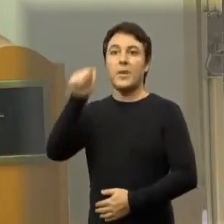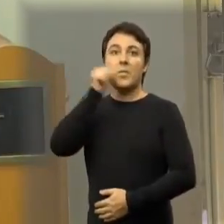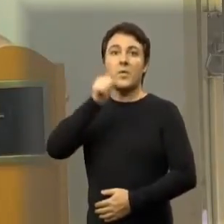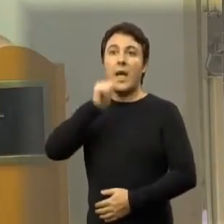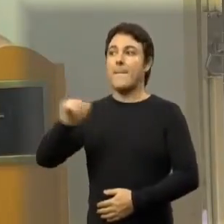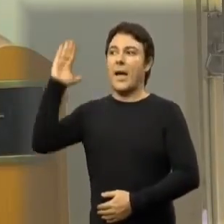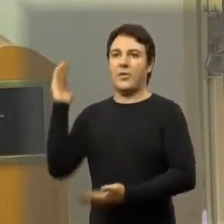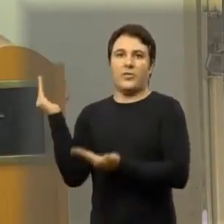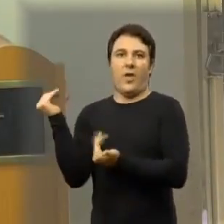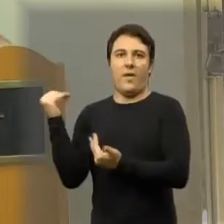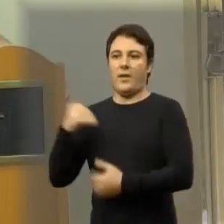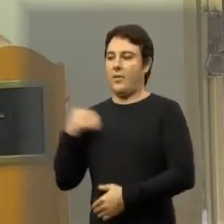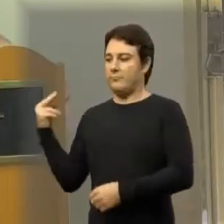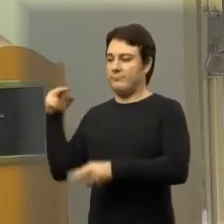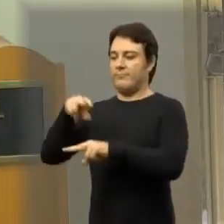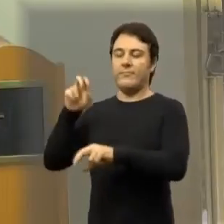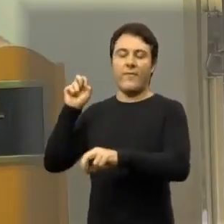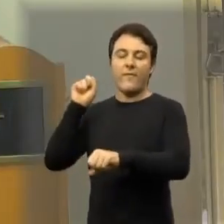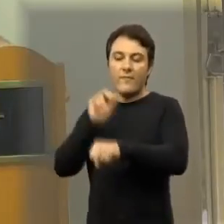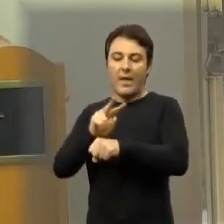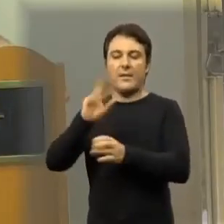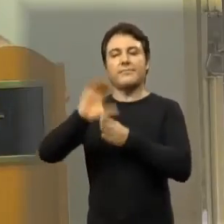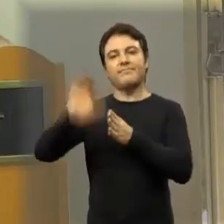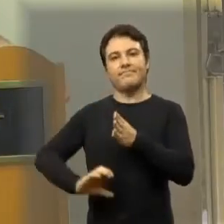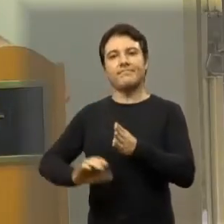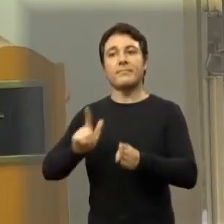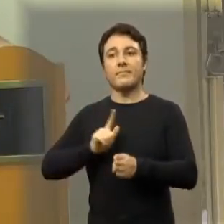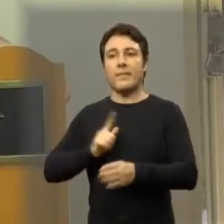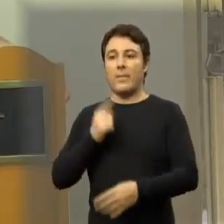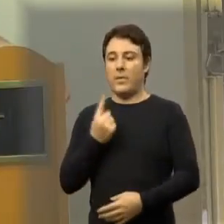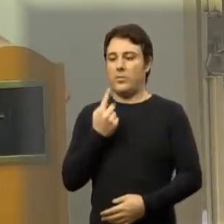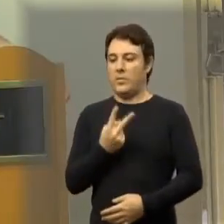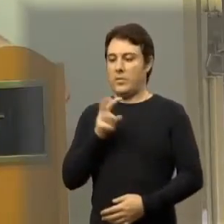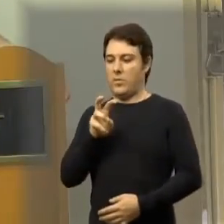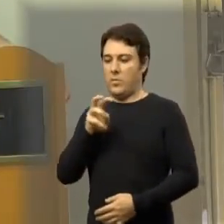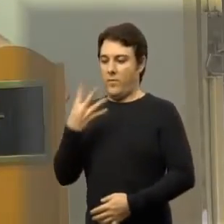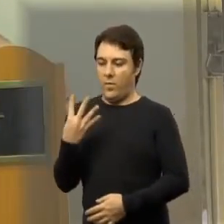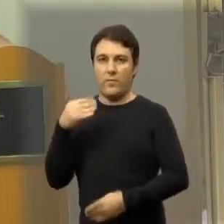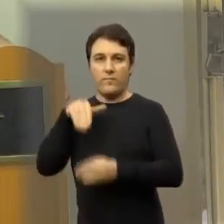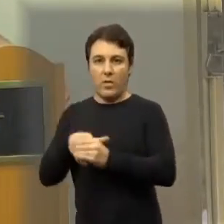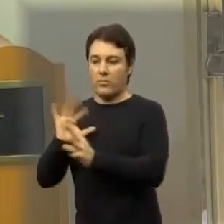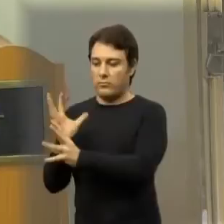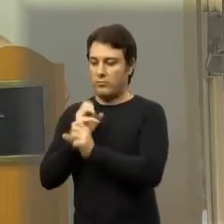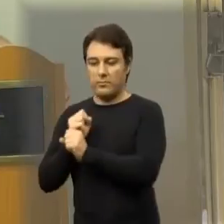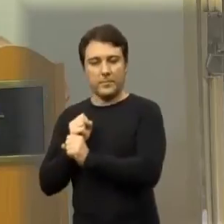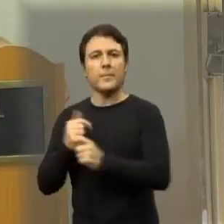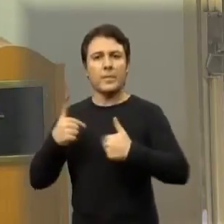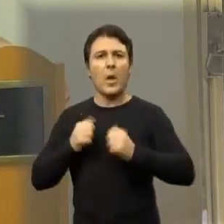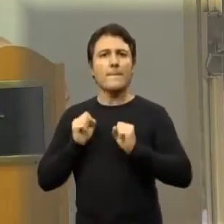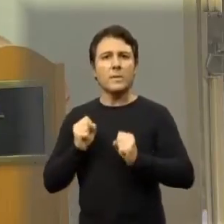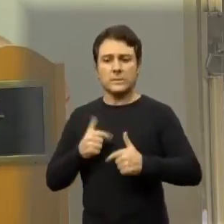mais jovem a ocupar uma cadeira nesta Câmara, obtive 1.254 votos e pude